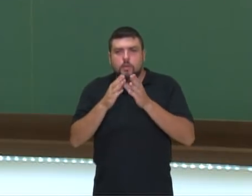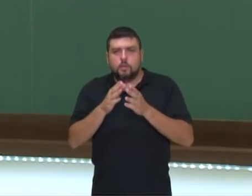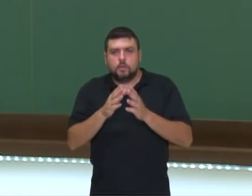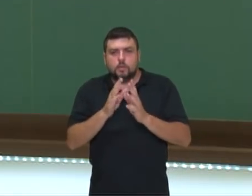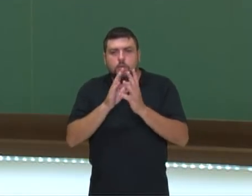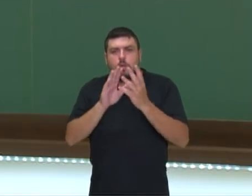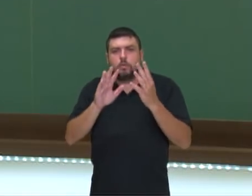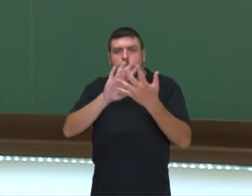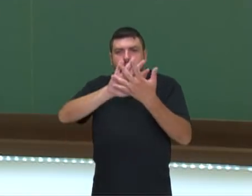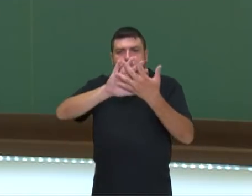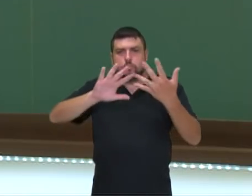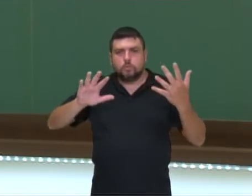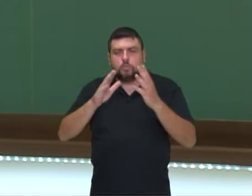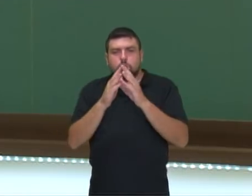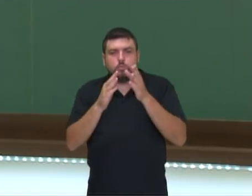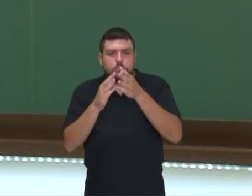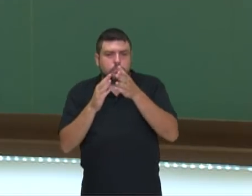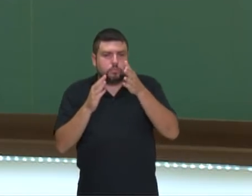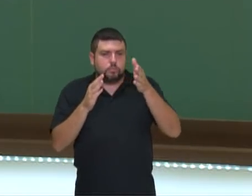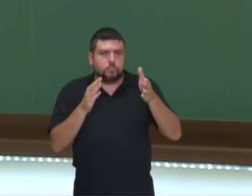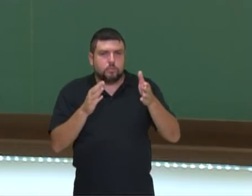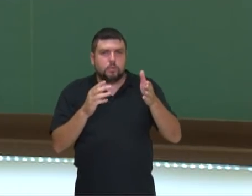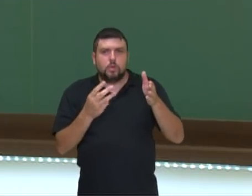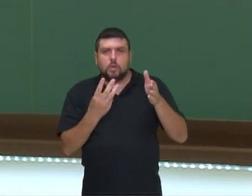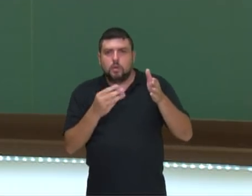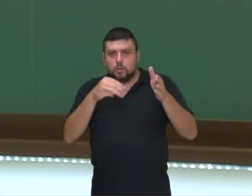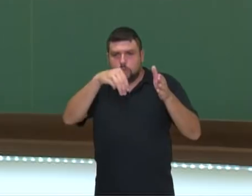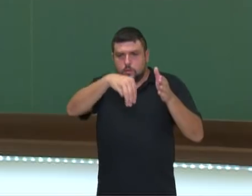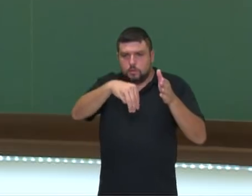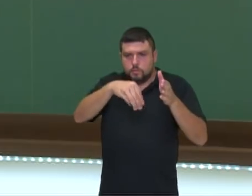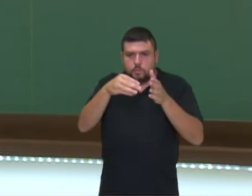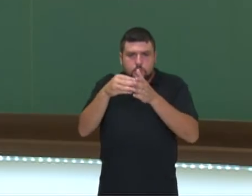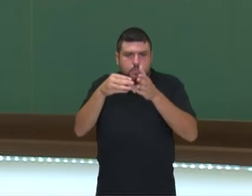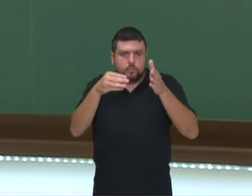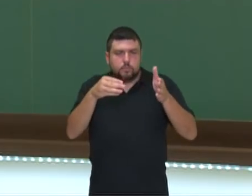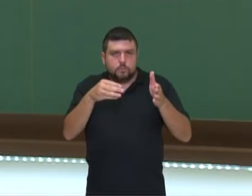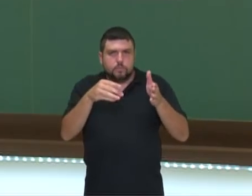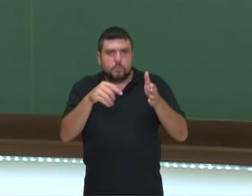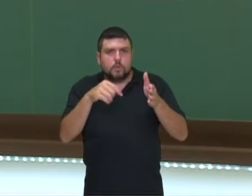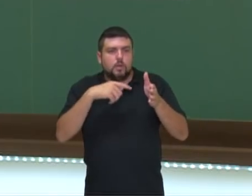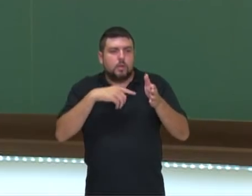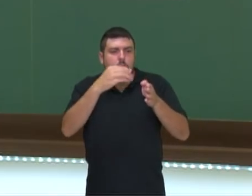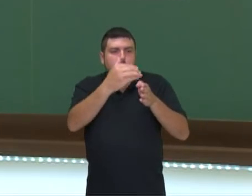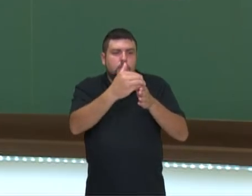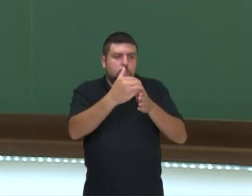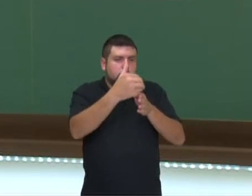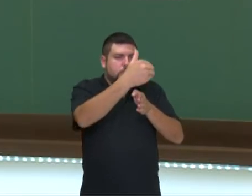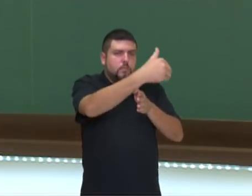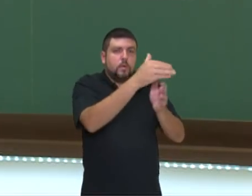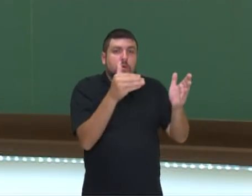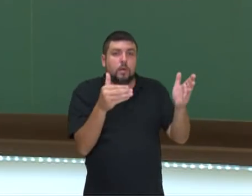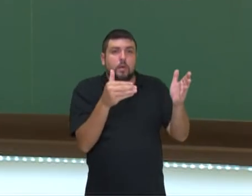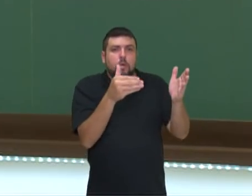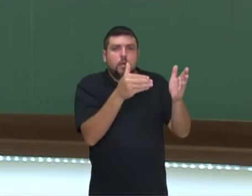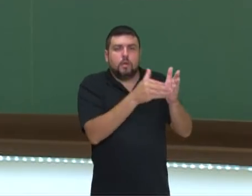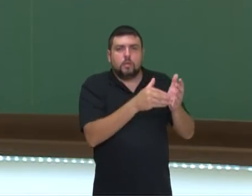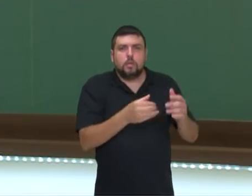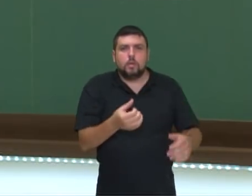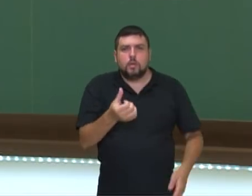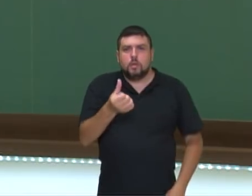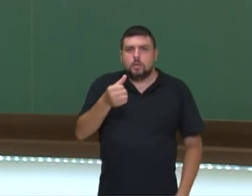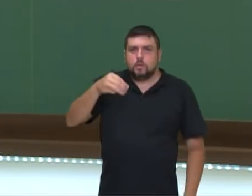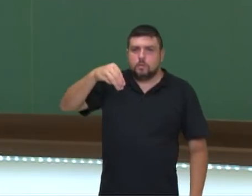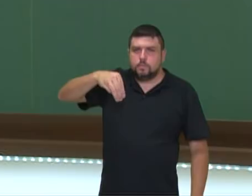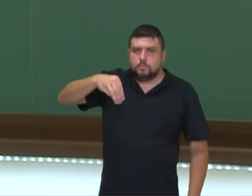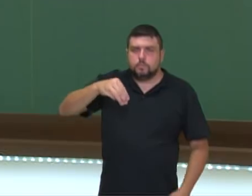do centro da quadra, ou seja, a partir da rede, e aí sobrando 6 metros, que então dessa maneira nós temos duas